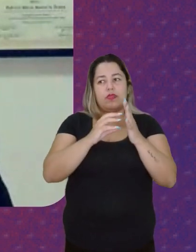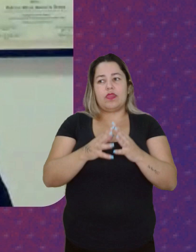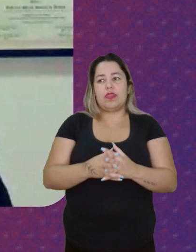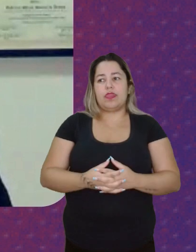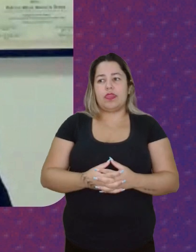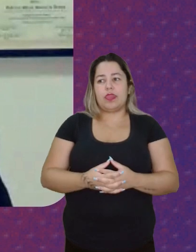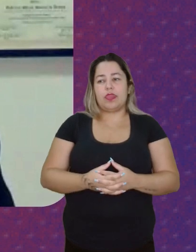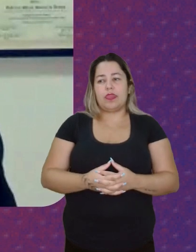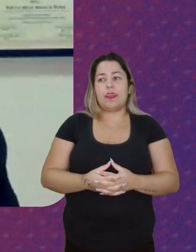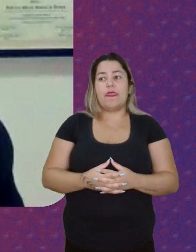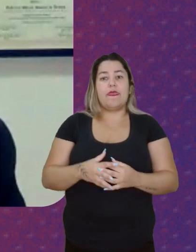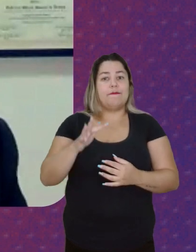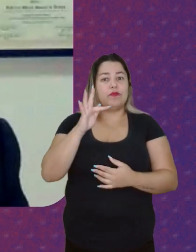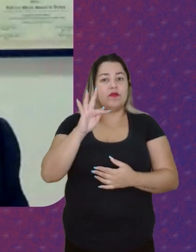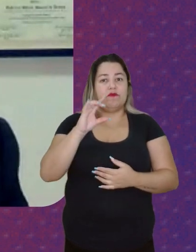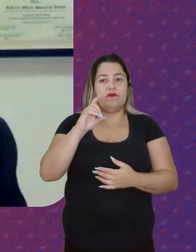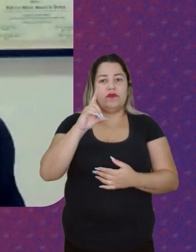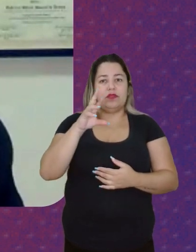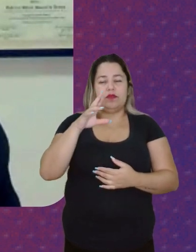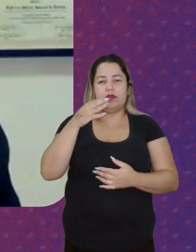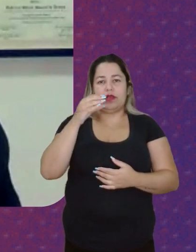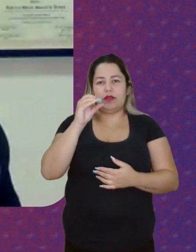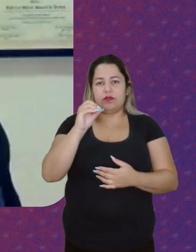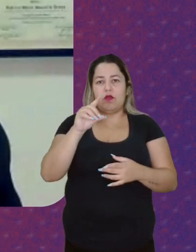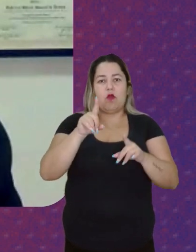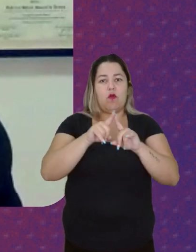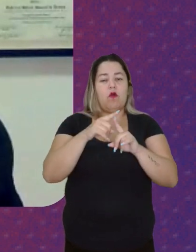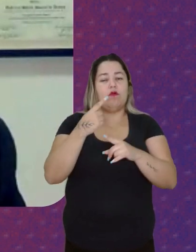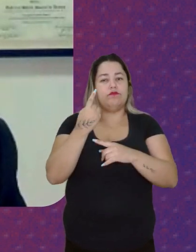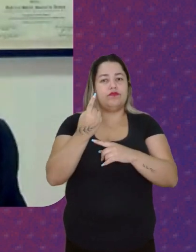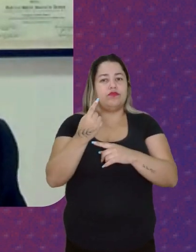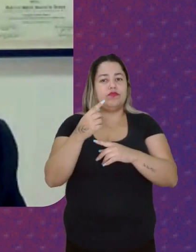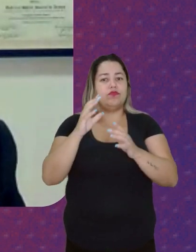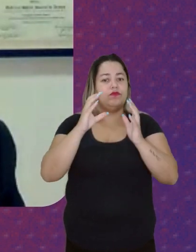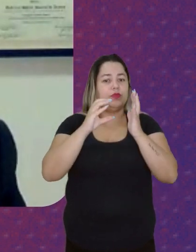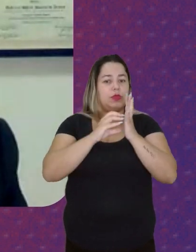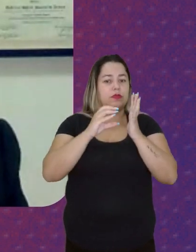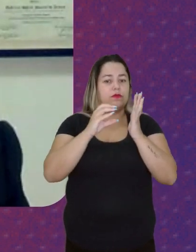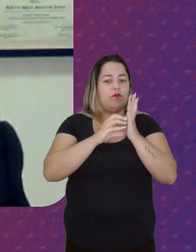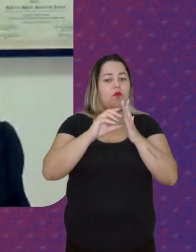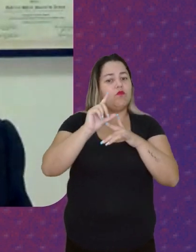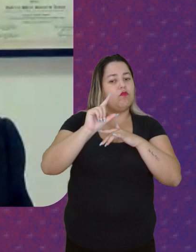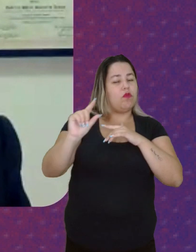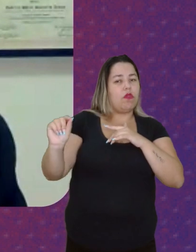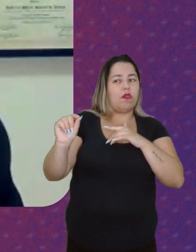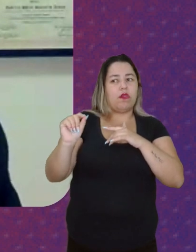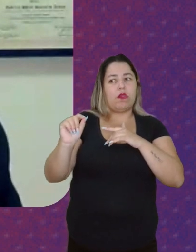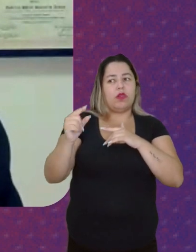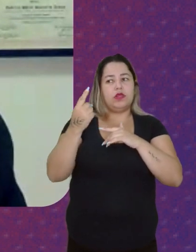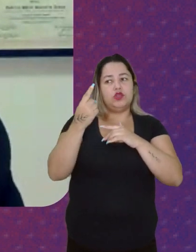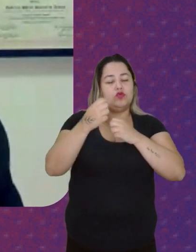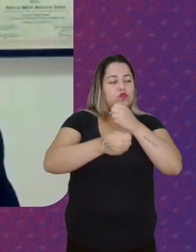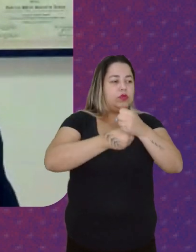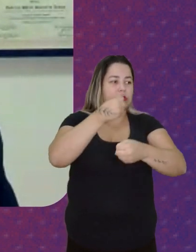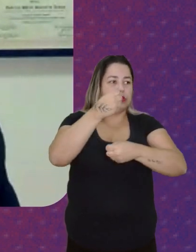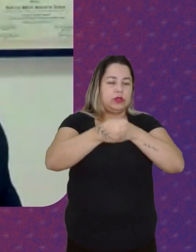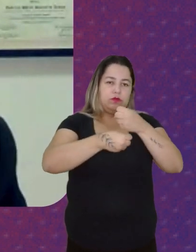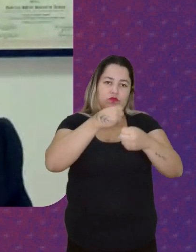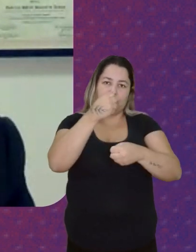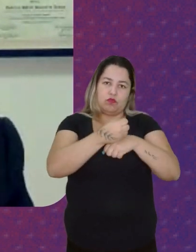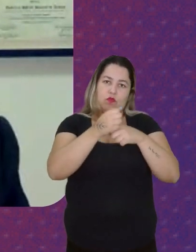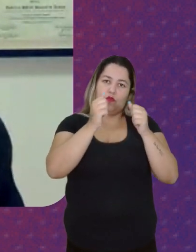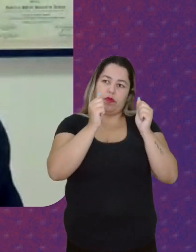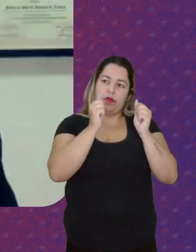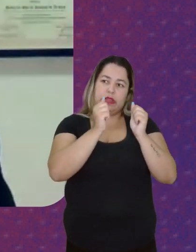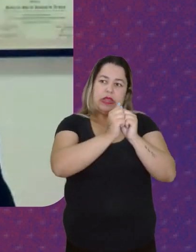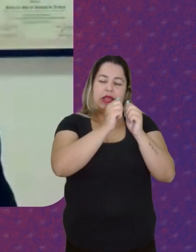uma federação, né, e um dos partidos federados resolve sair depois de 1 ano em que ele estava na federação. Ele